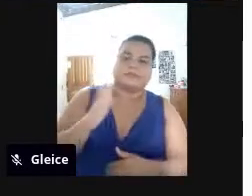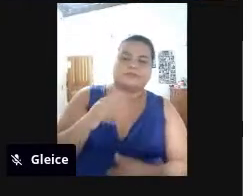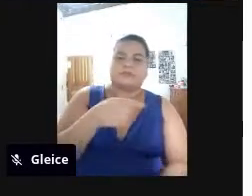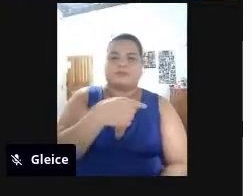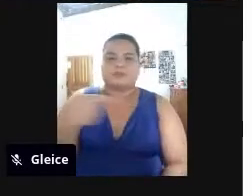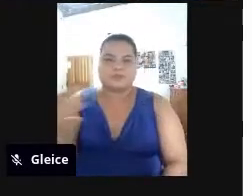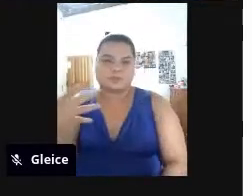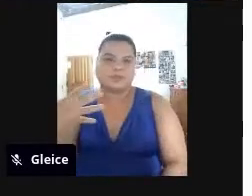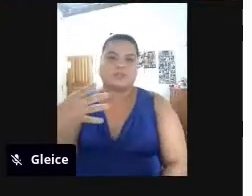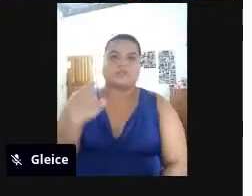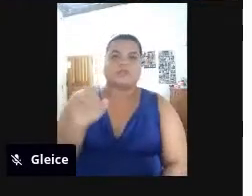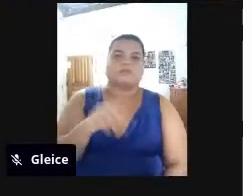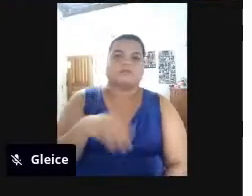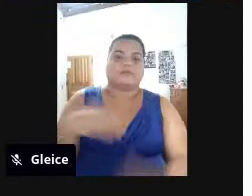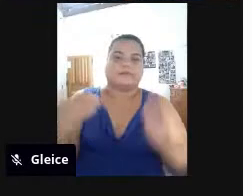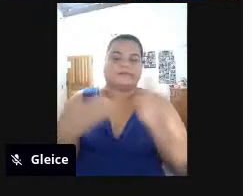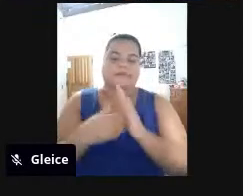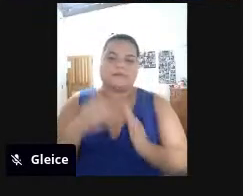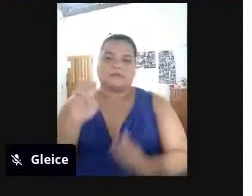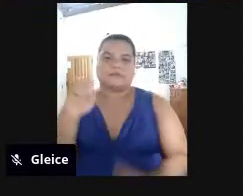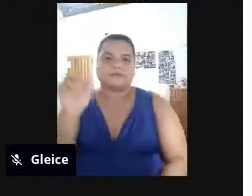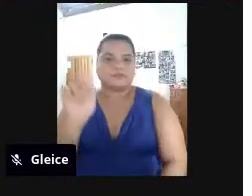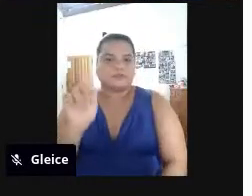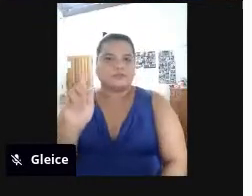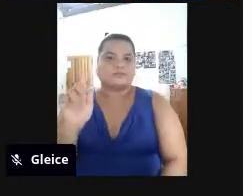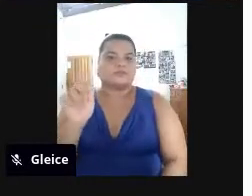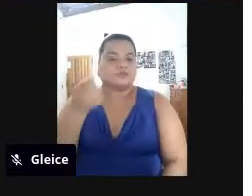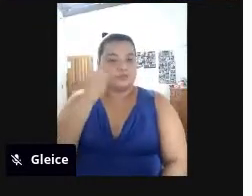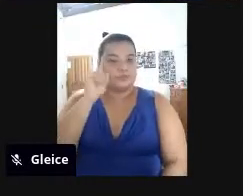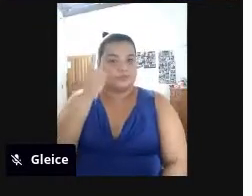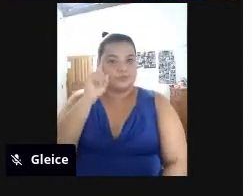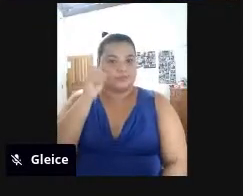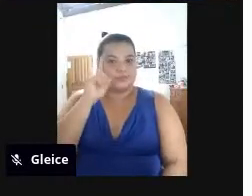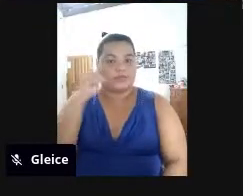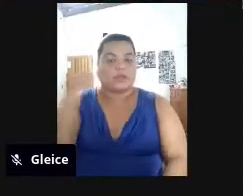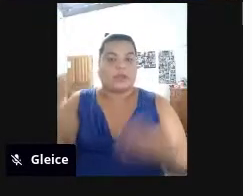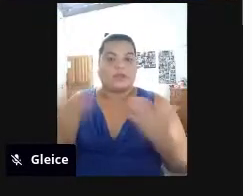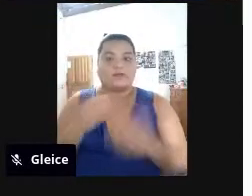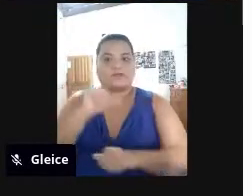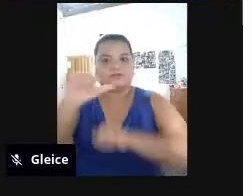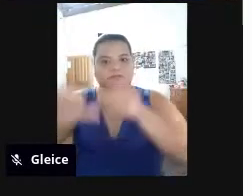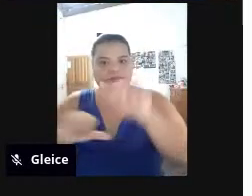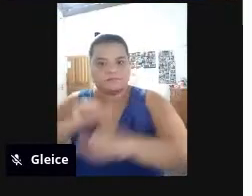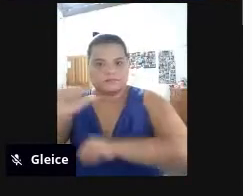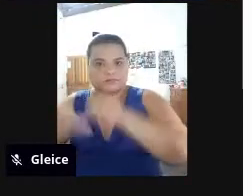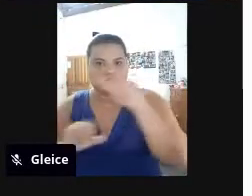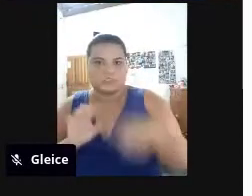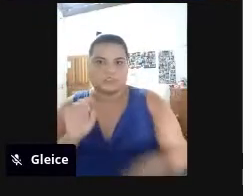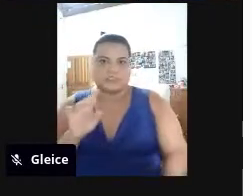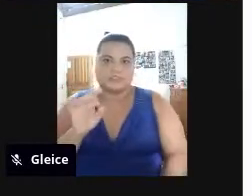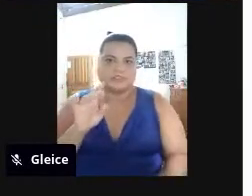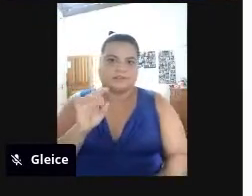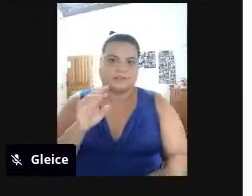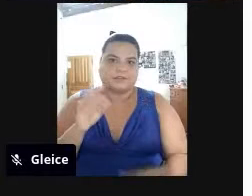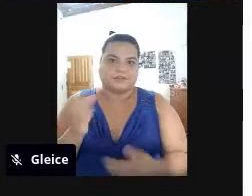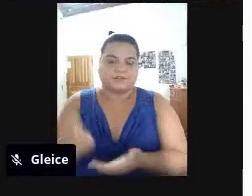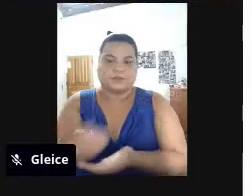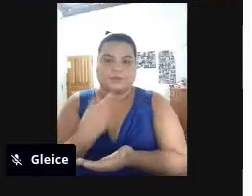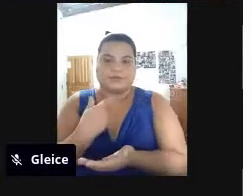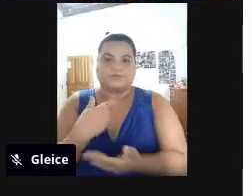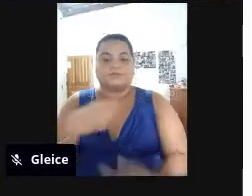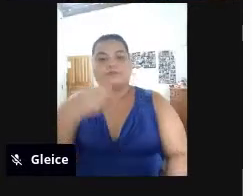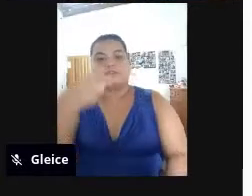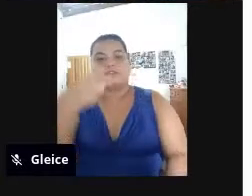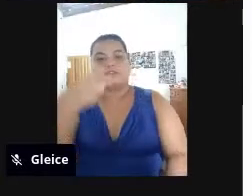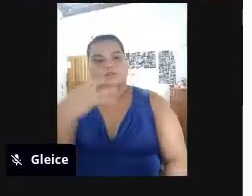gramas por dia. Temos um protocolo mais recente, que é só a dose de manutenção, que é de 3 a 5 gramas por dia.